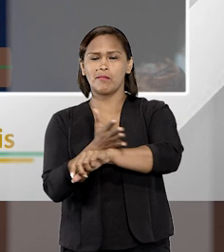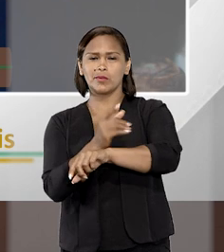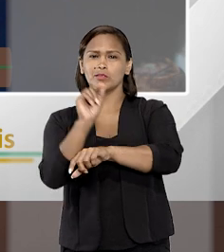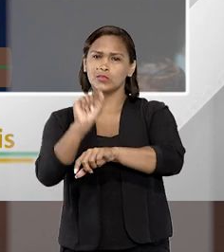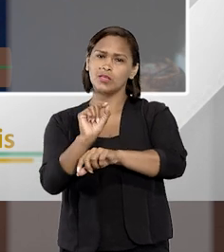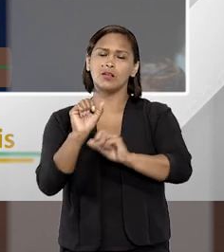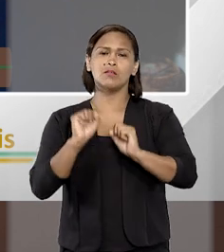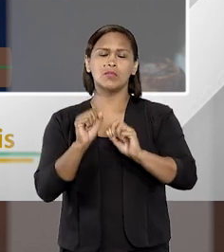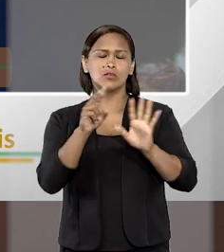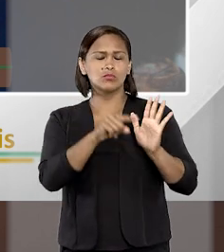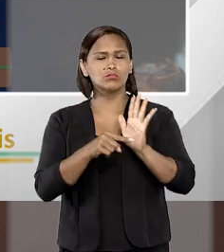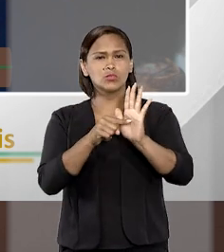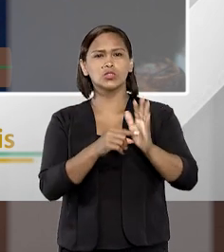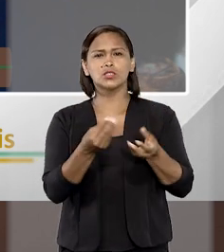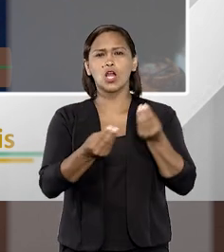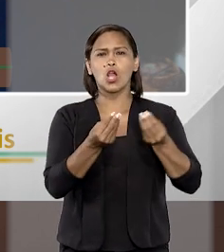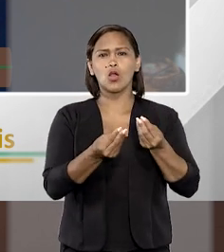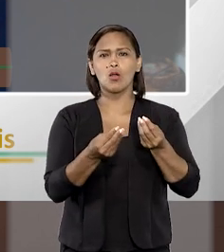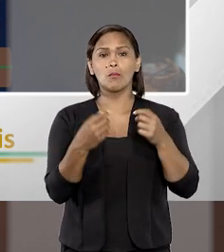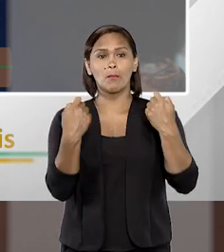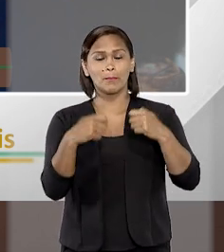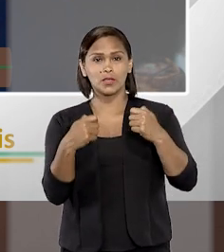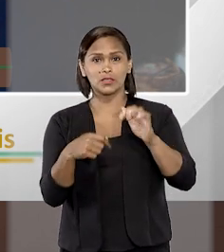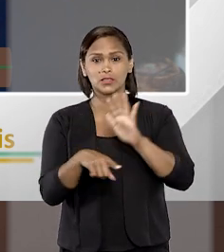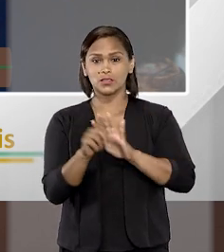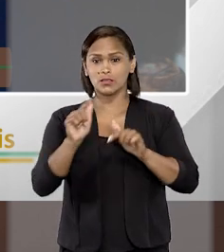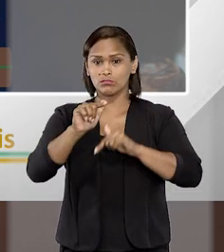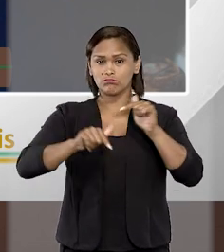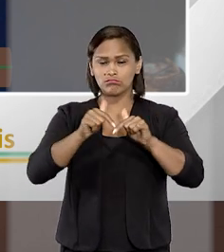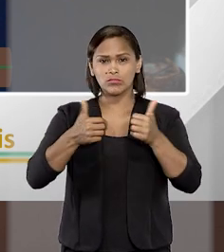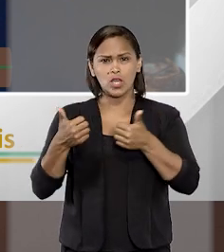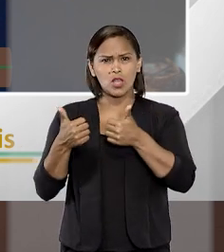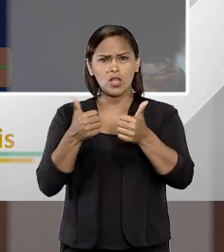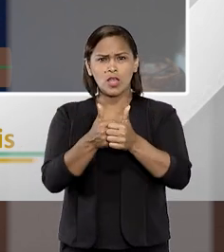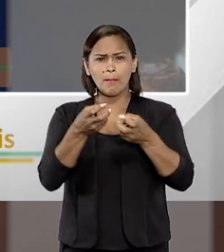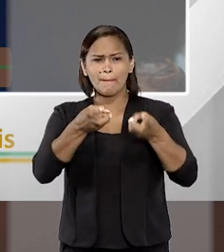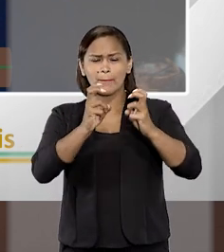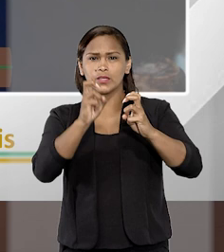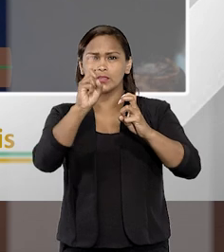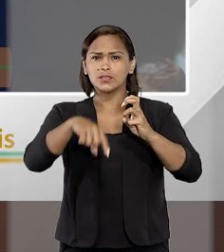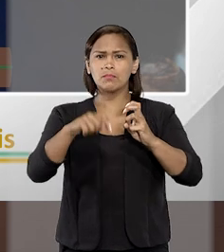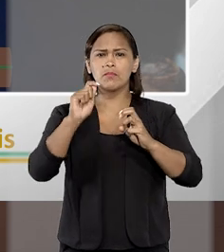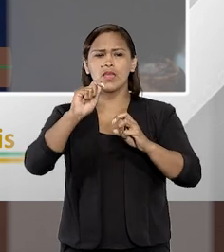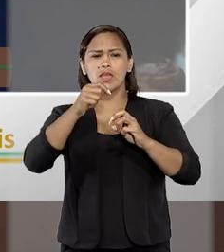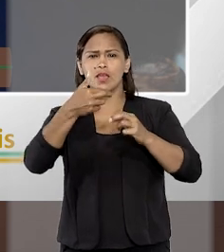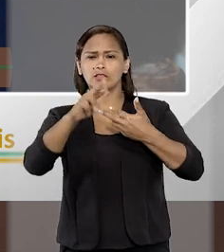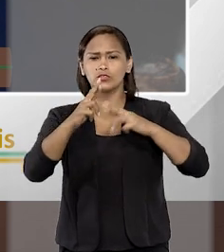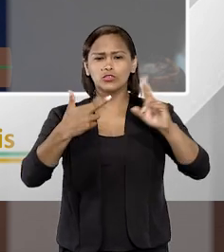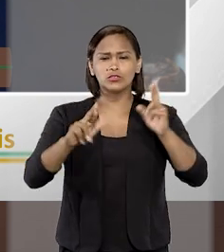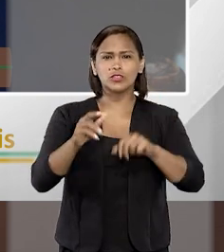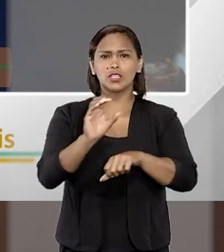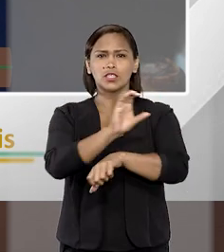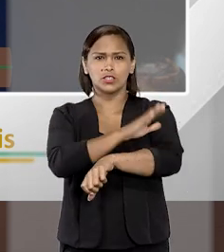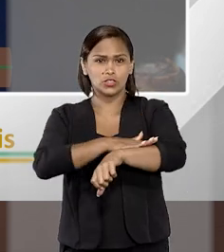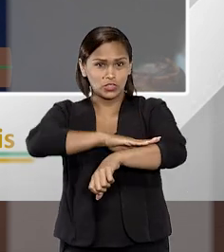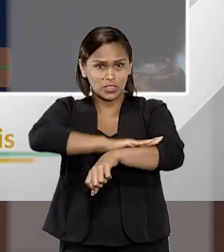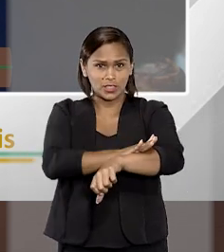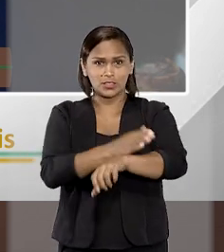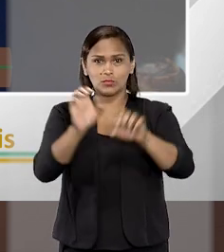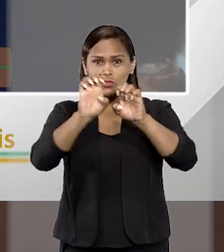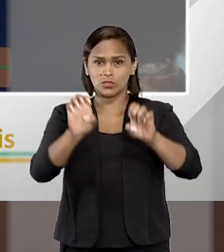mas nos mostrar como devemos identificar esses sinais e racismo estrutural